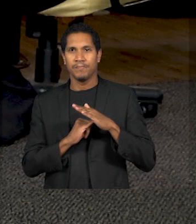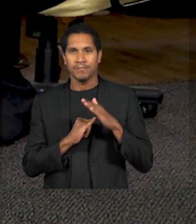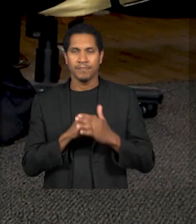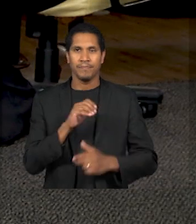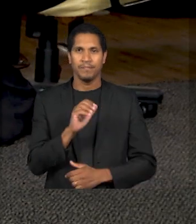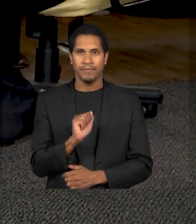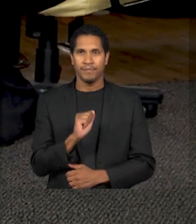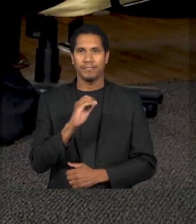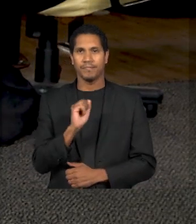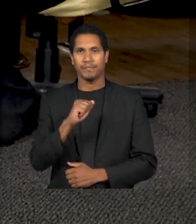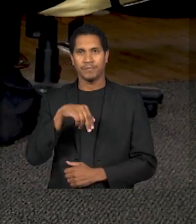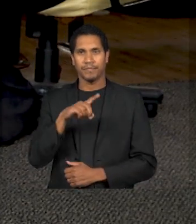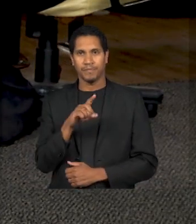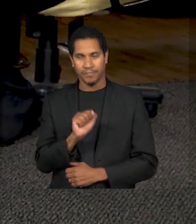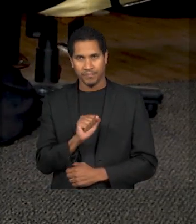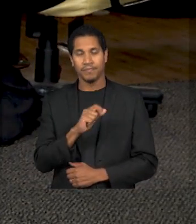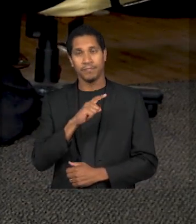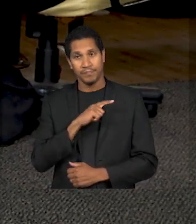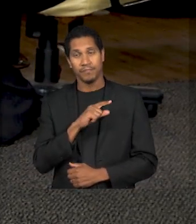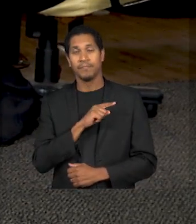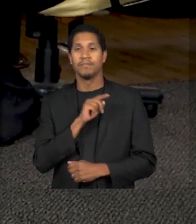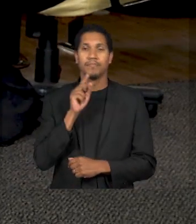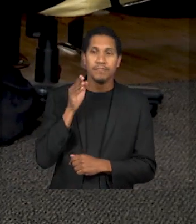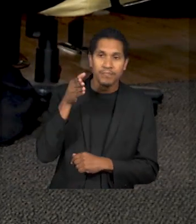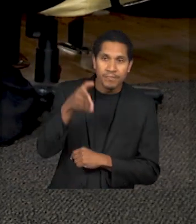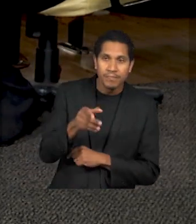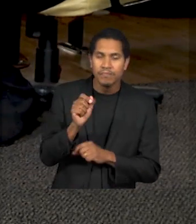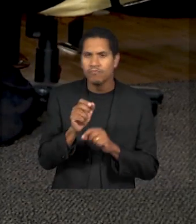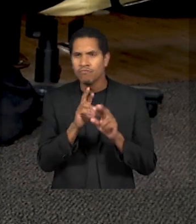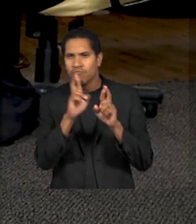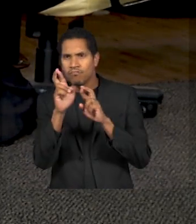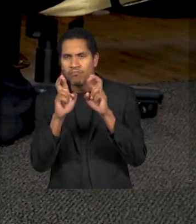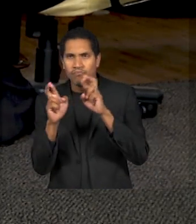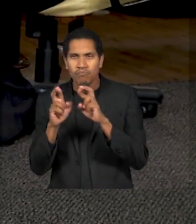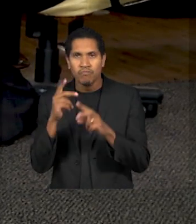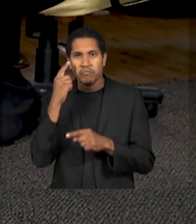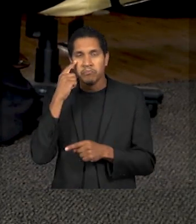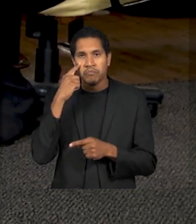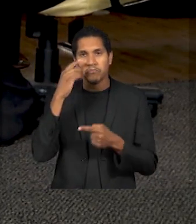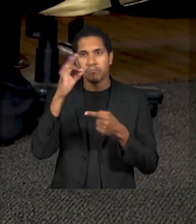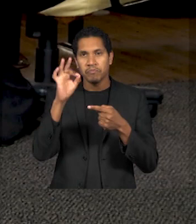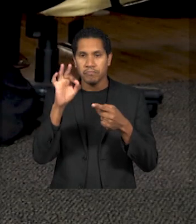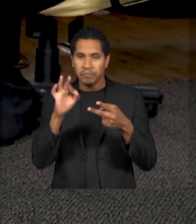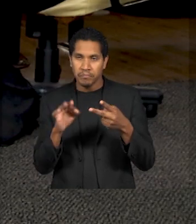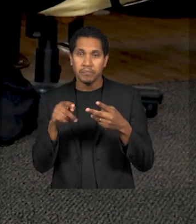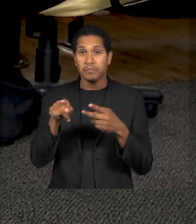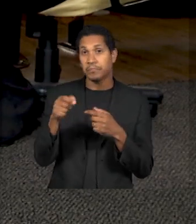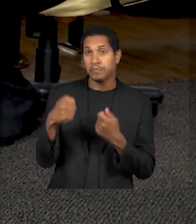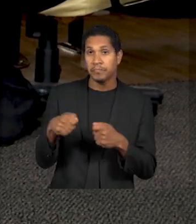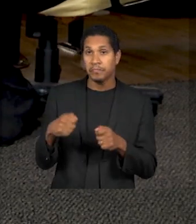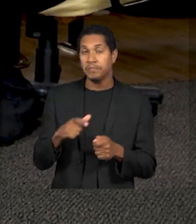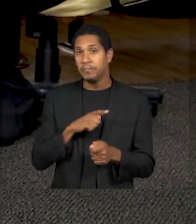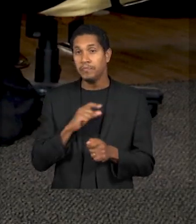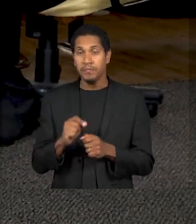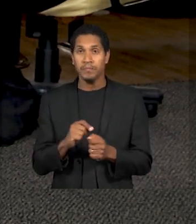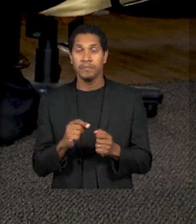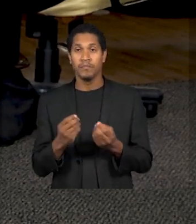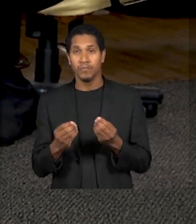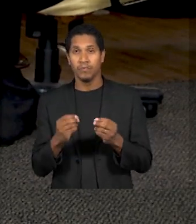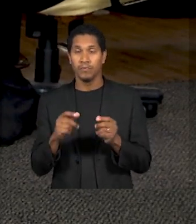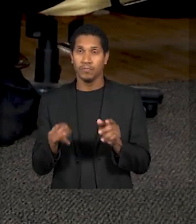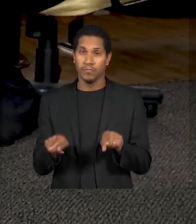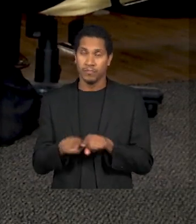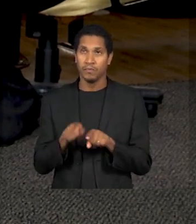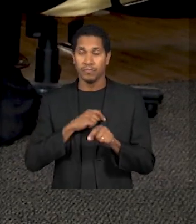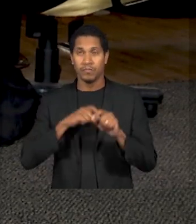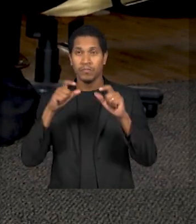Acanda, que vai lá e confere se você vai precisar usar o óculos,